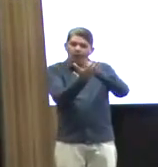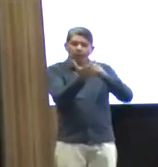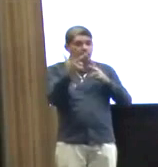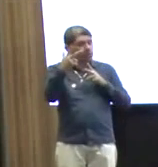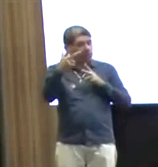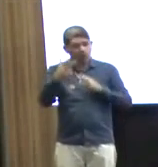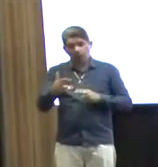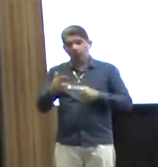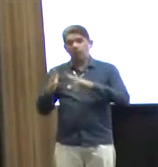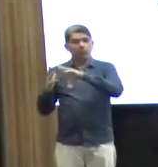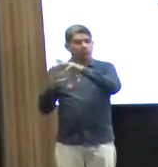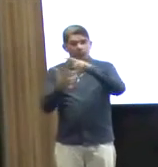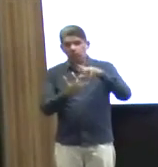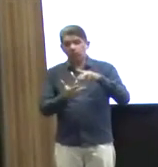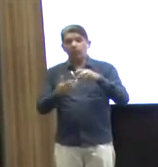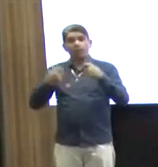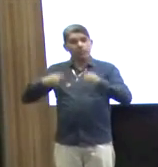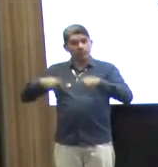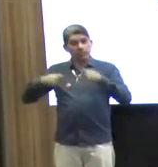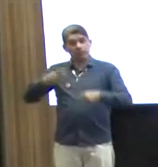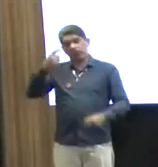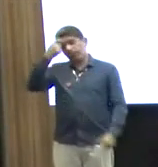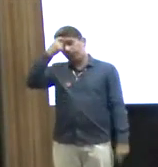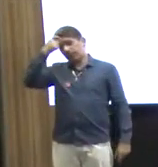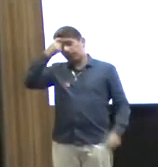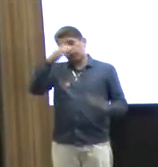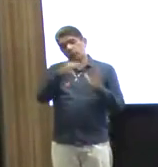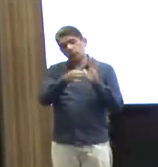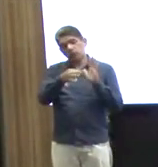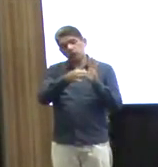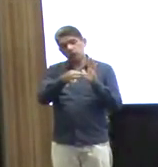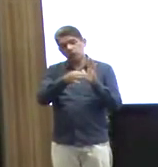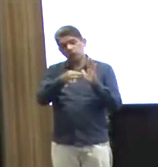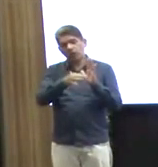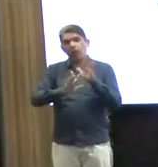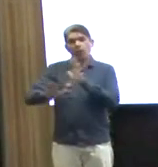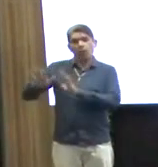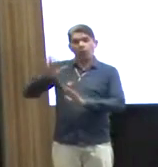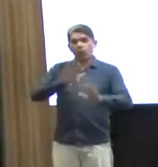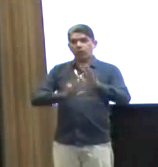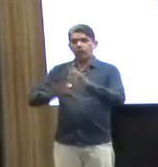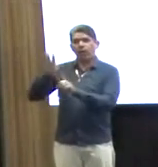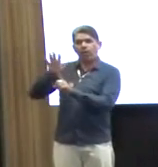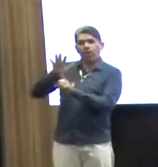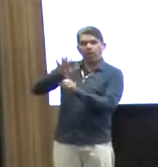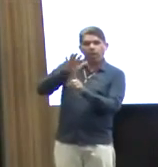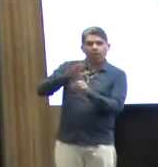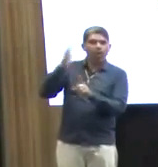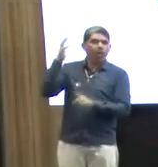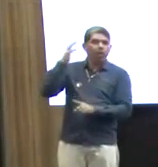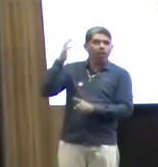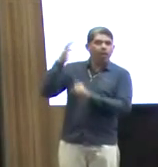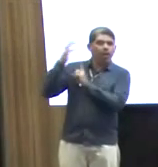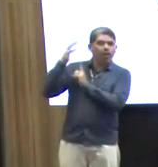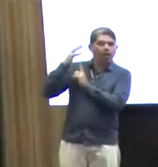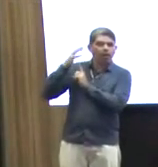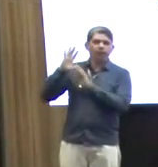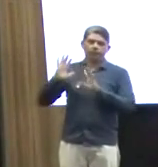mundo de maneira crítica, simplesmente reproduz. E naquilo que ele tem de mais opressivo, geralmente. E a gente acha que simplesmente está agindo.